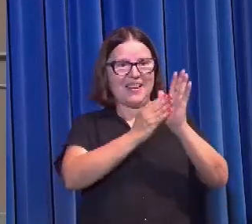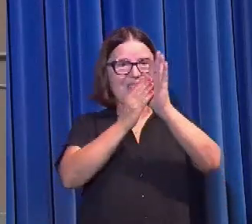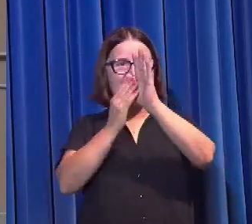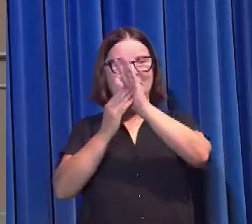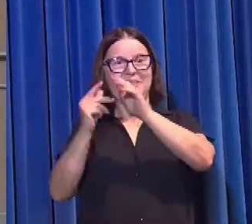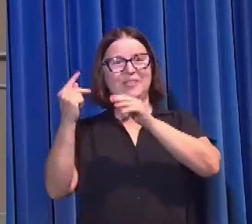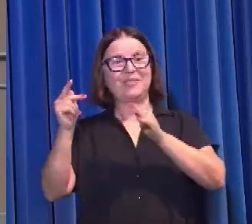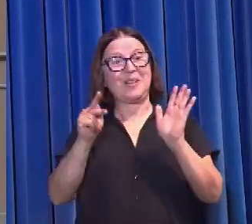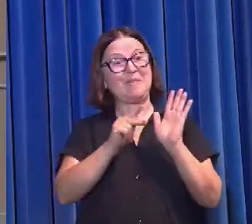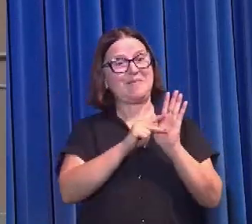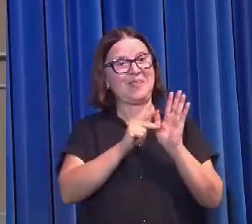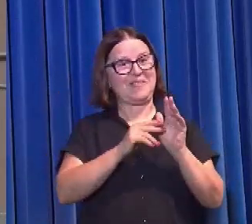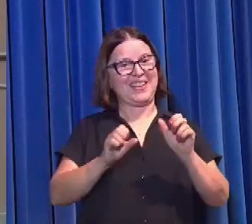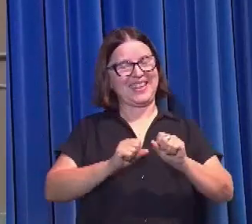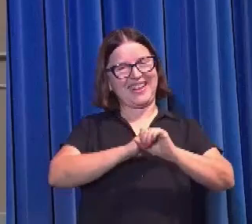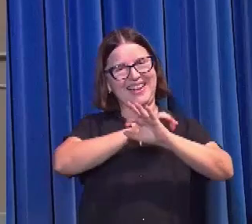glória.